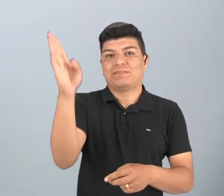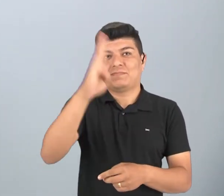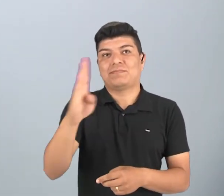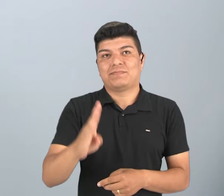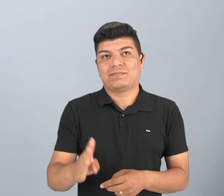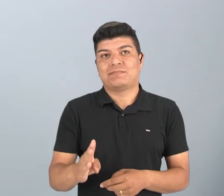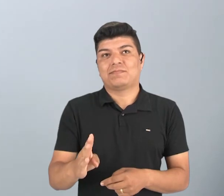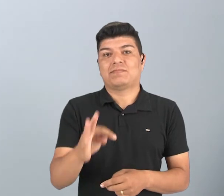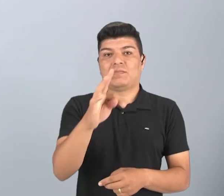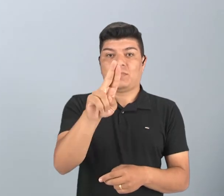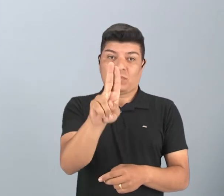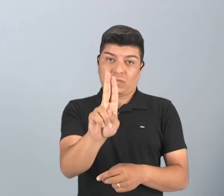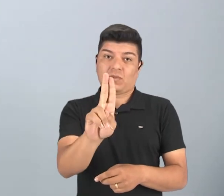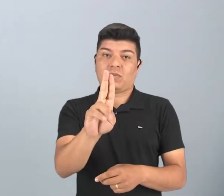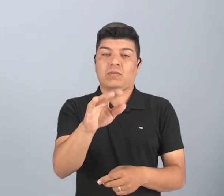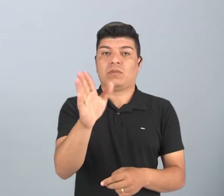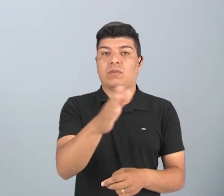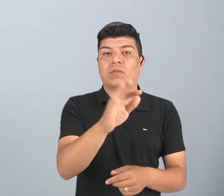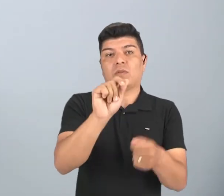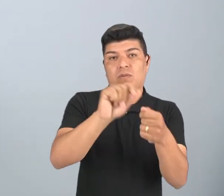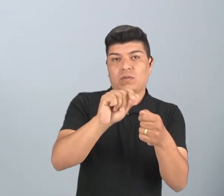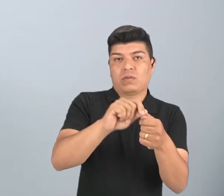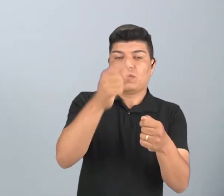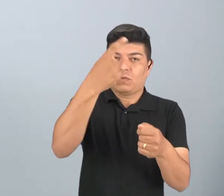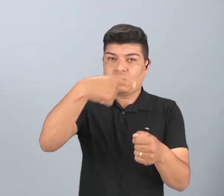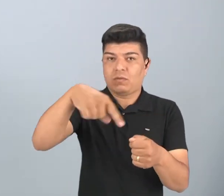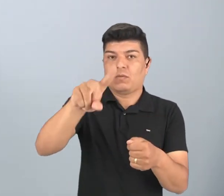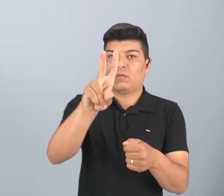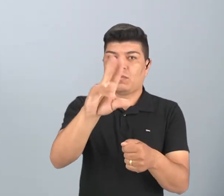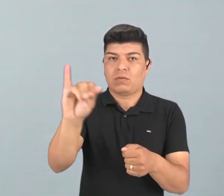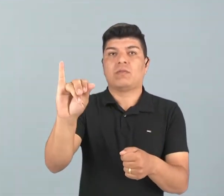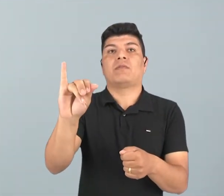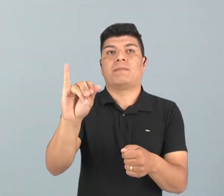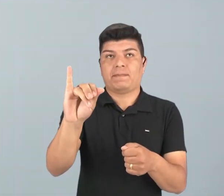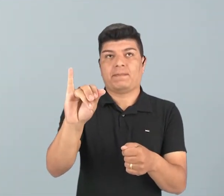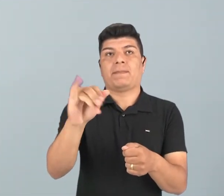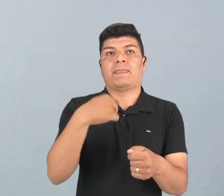esse tu é tu fizeste, tu não vais. Então, a